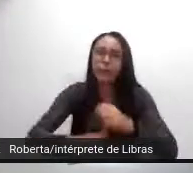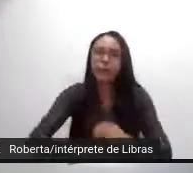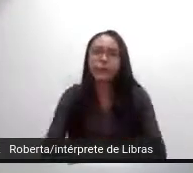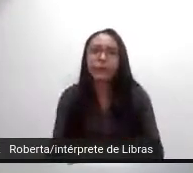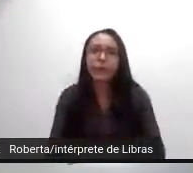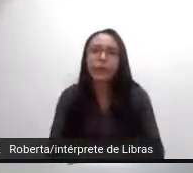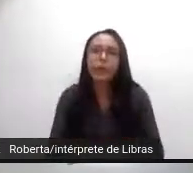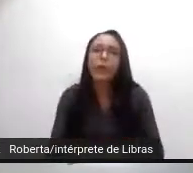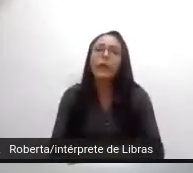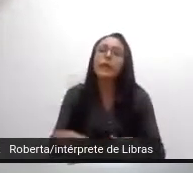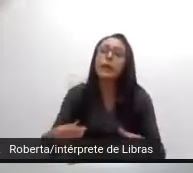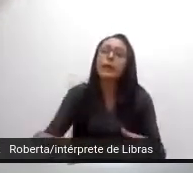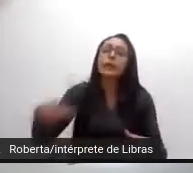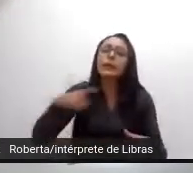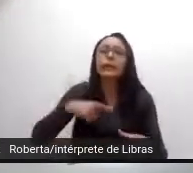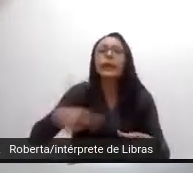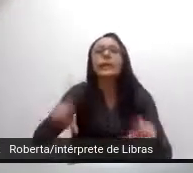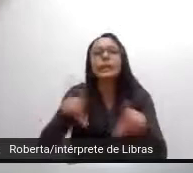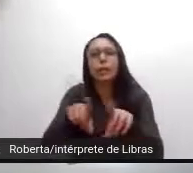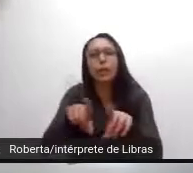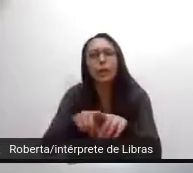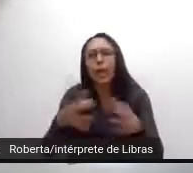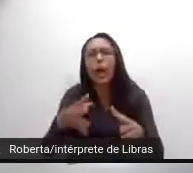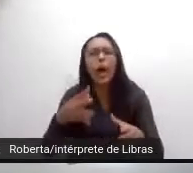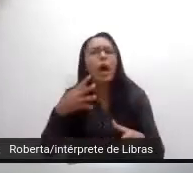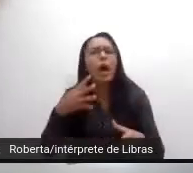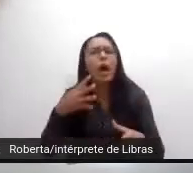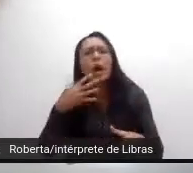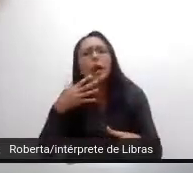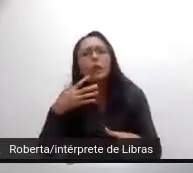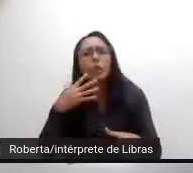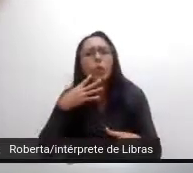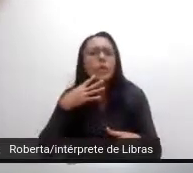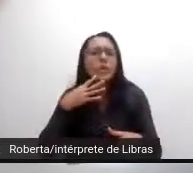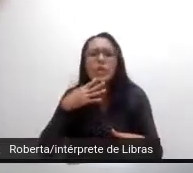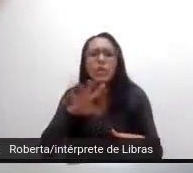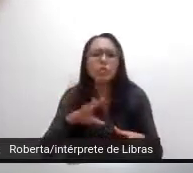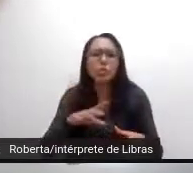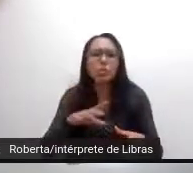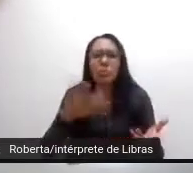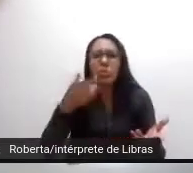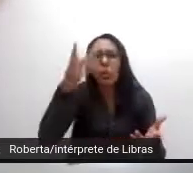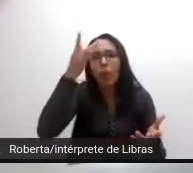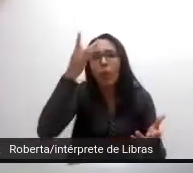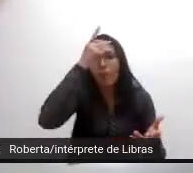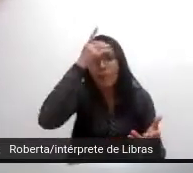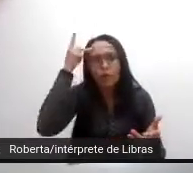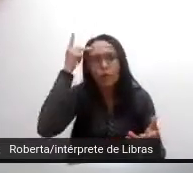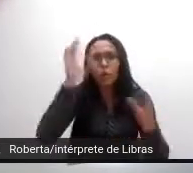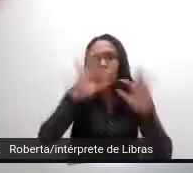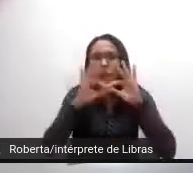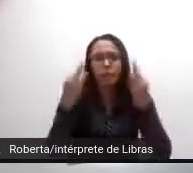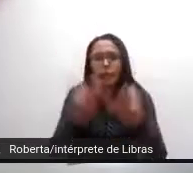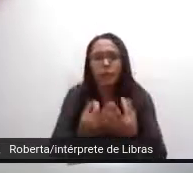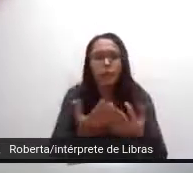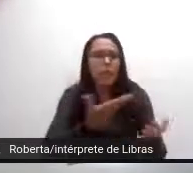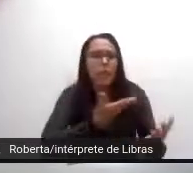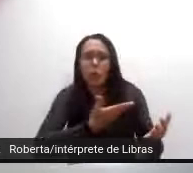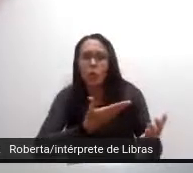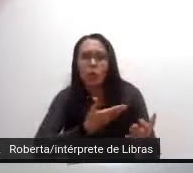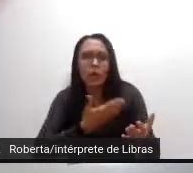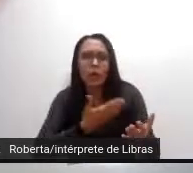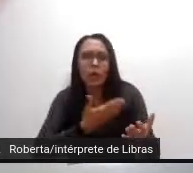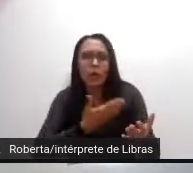vocês podem dizer, Clarissa, mas eu conheço um parente ou um familiar, um colega qualquer,